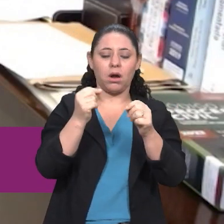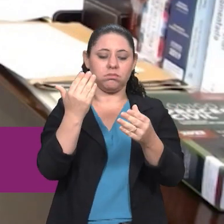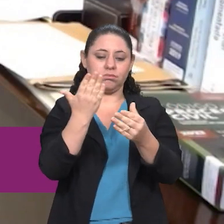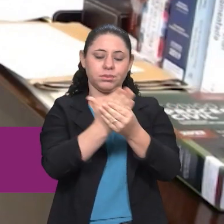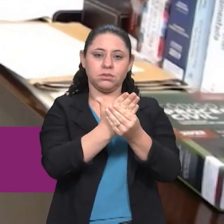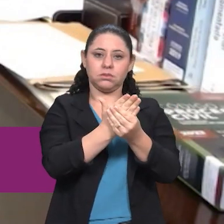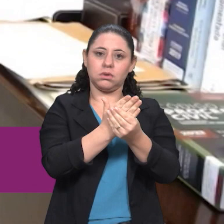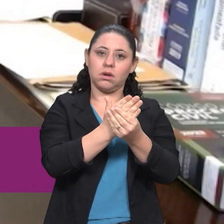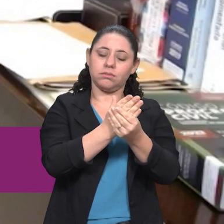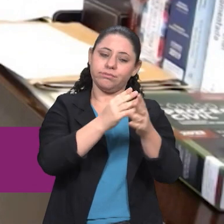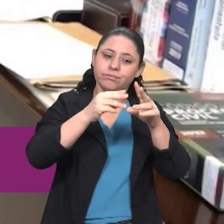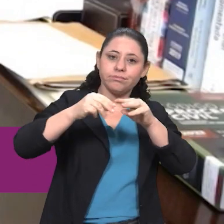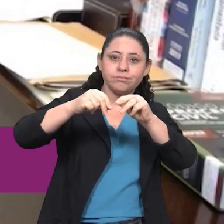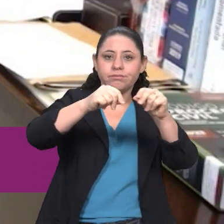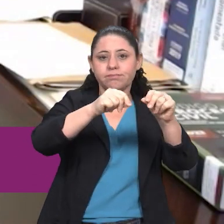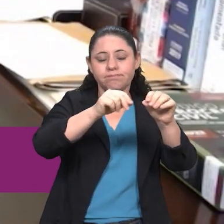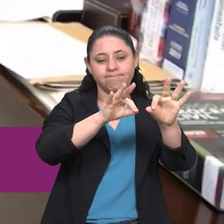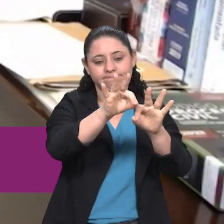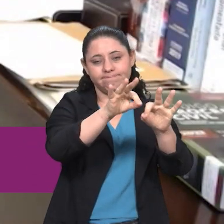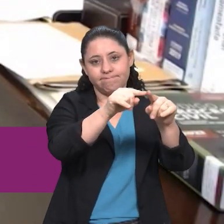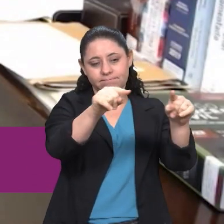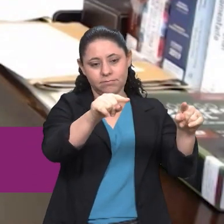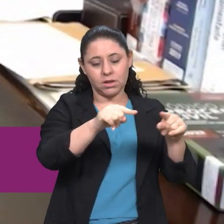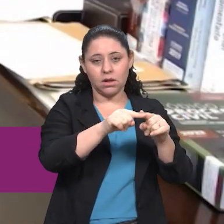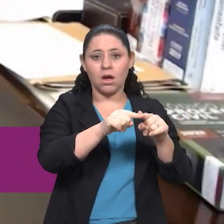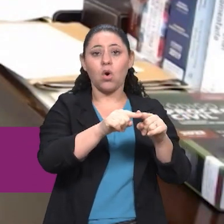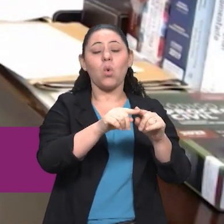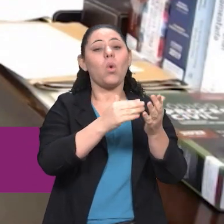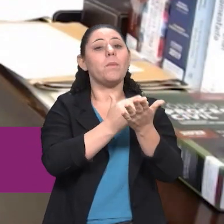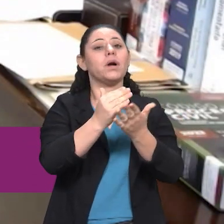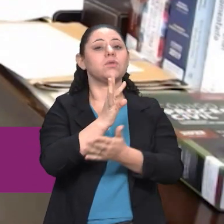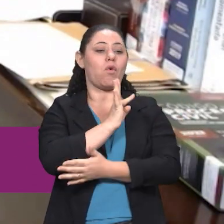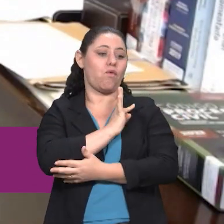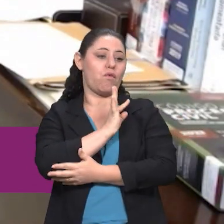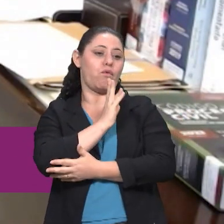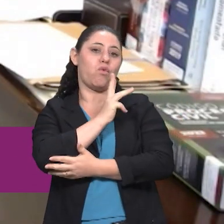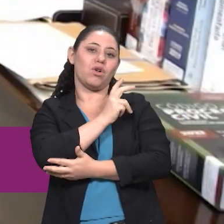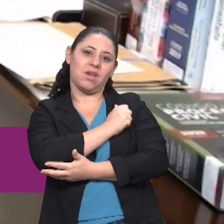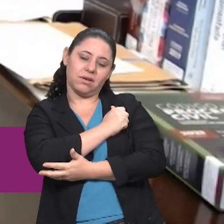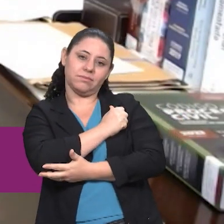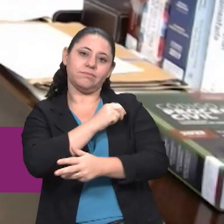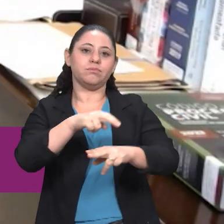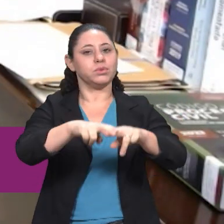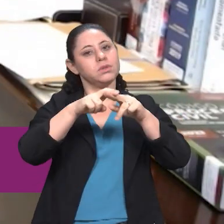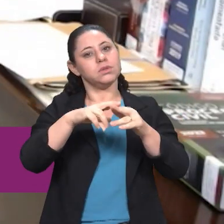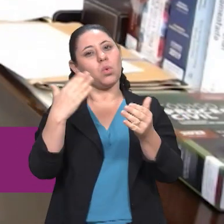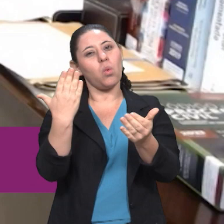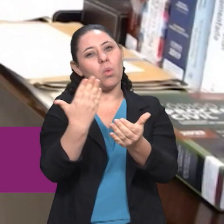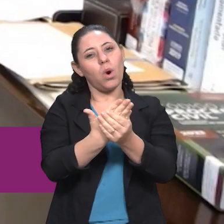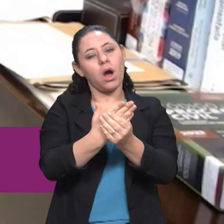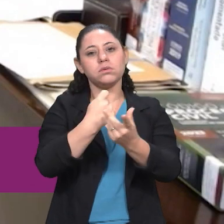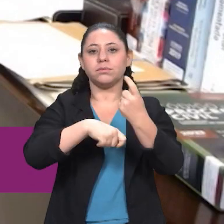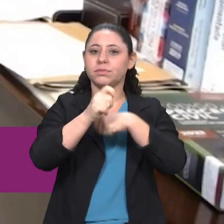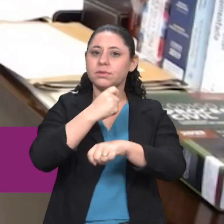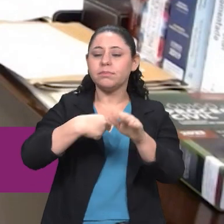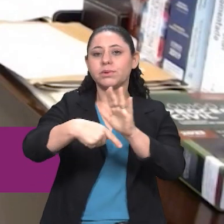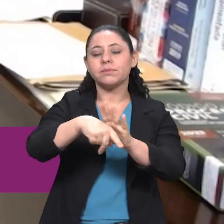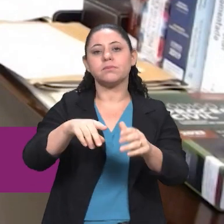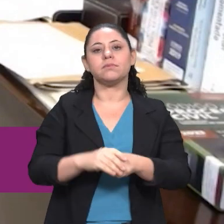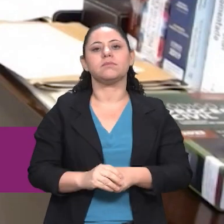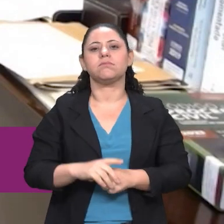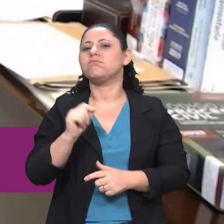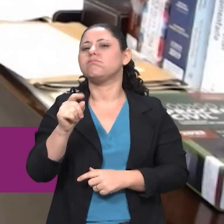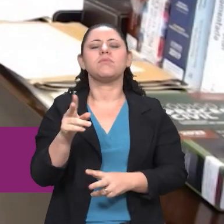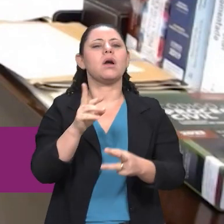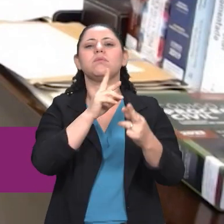processo administrativo de demarcação de terras indígenas, ele inicia-se na FUNAI, por isso mesmo é um processo administrativo, e quem é